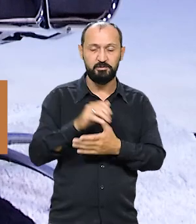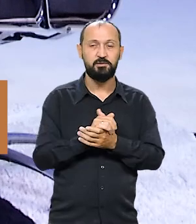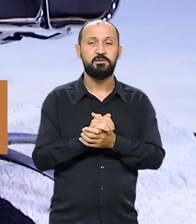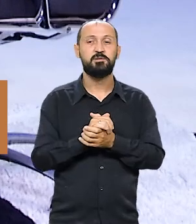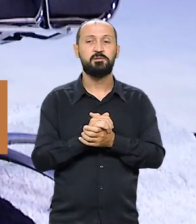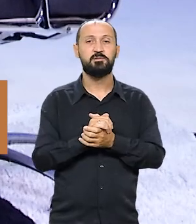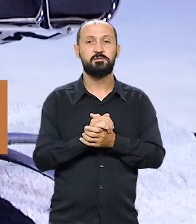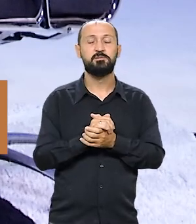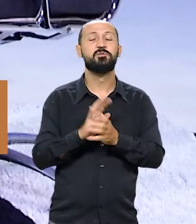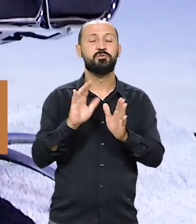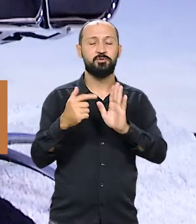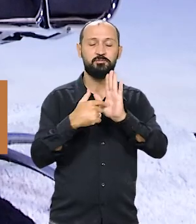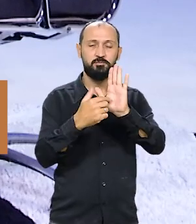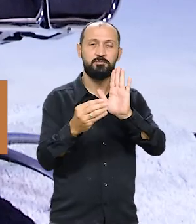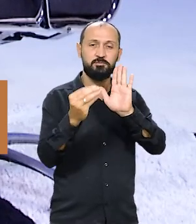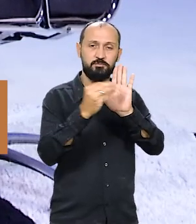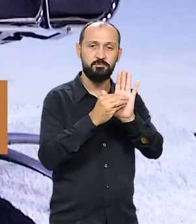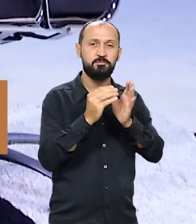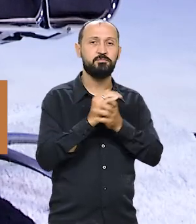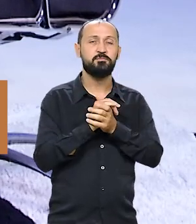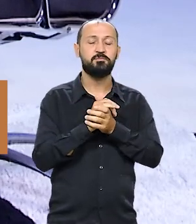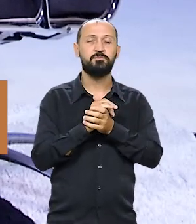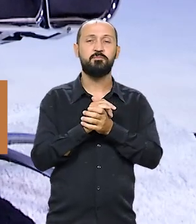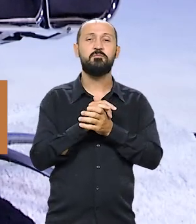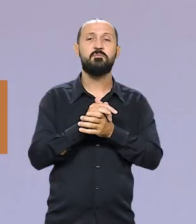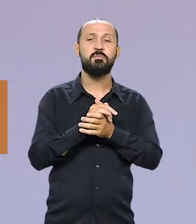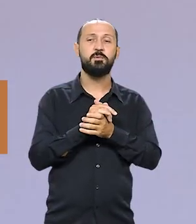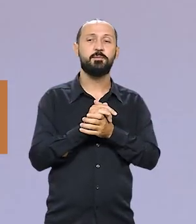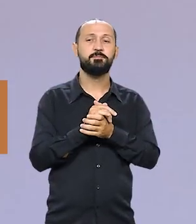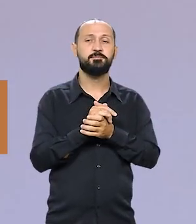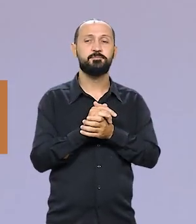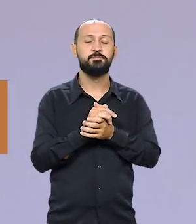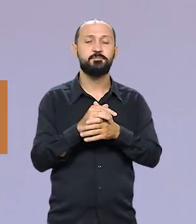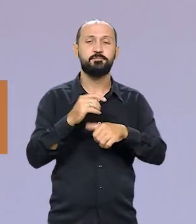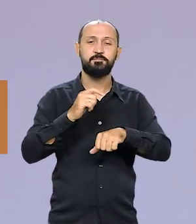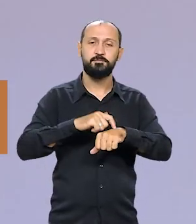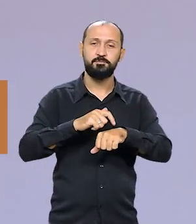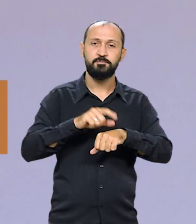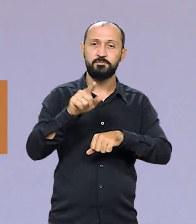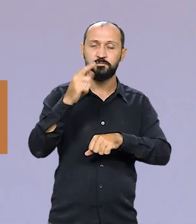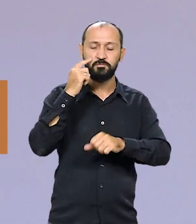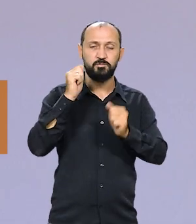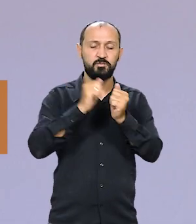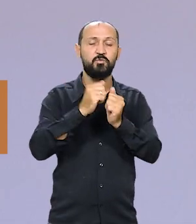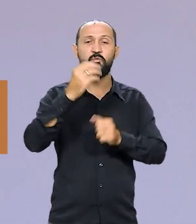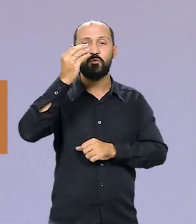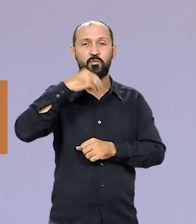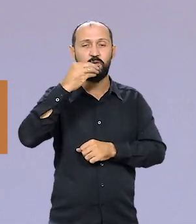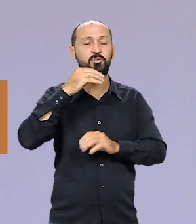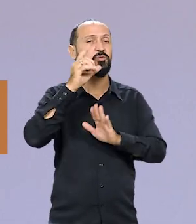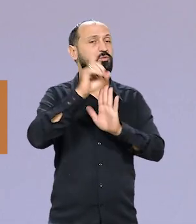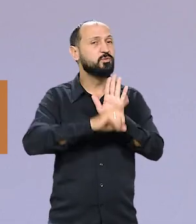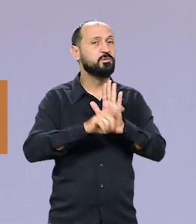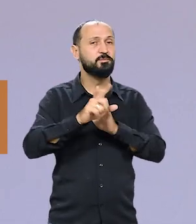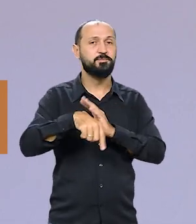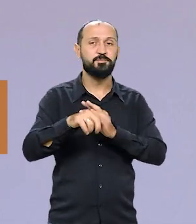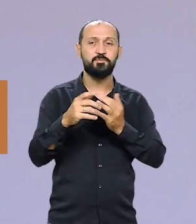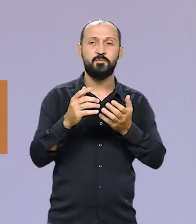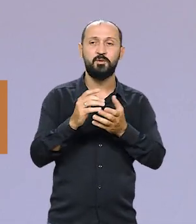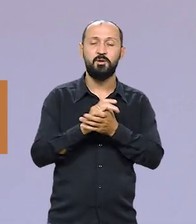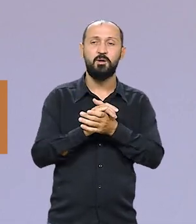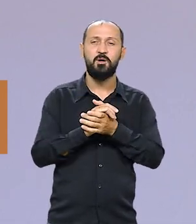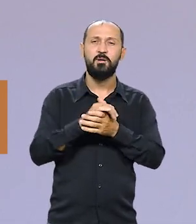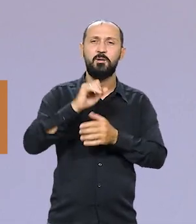obra. É colocado, né? E essa justamente, quando você enfraquece esses